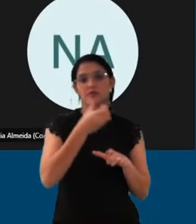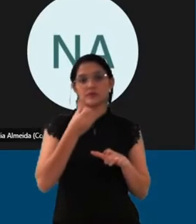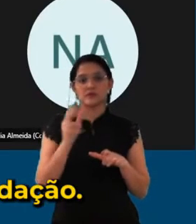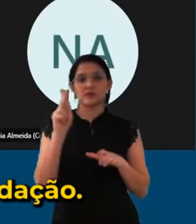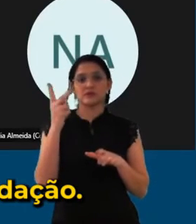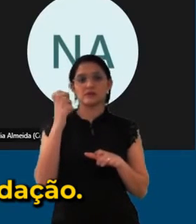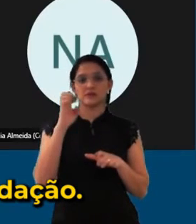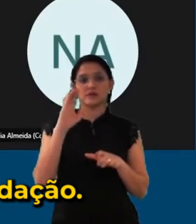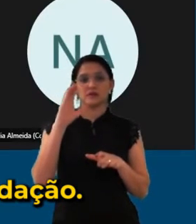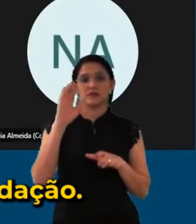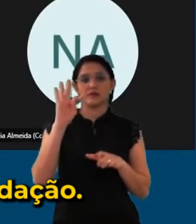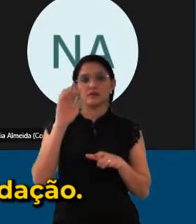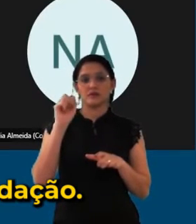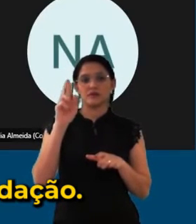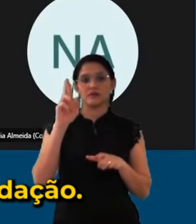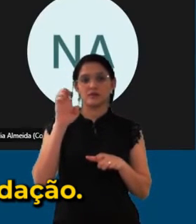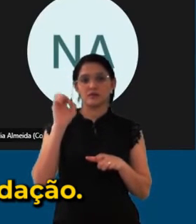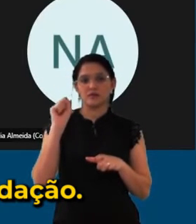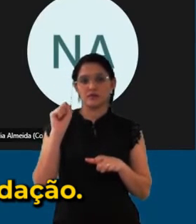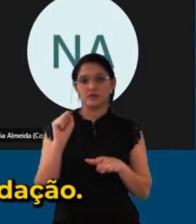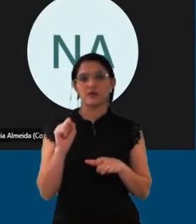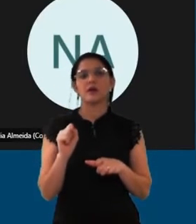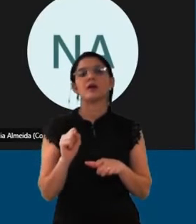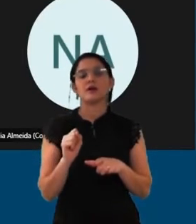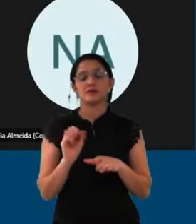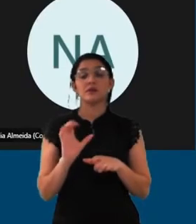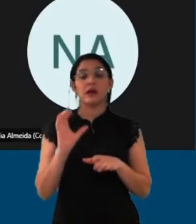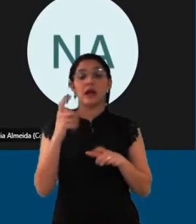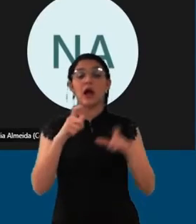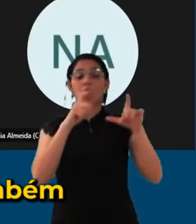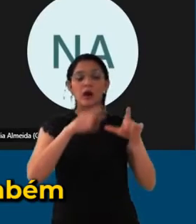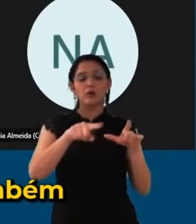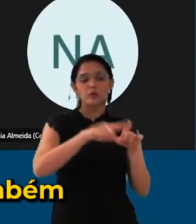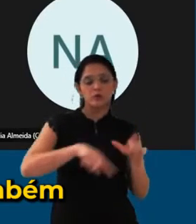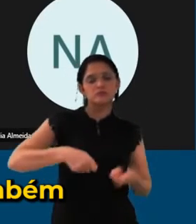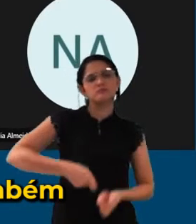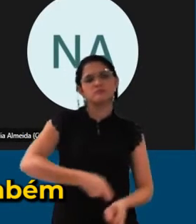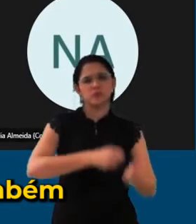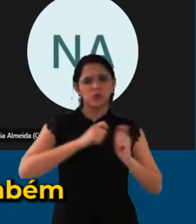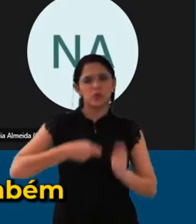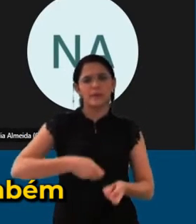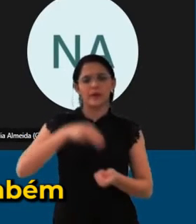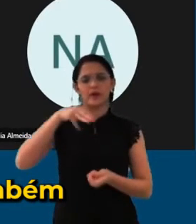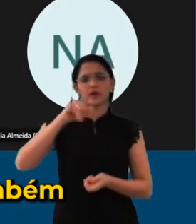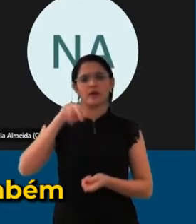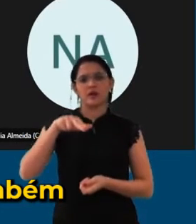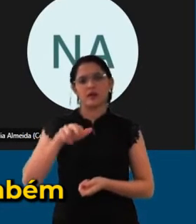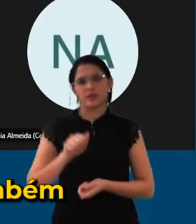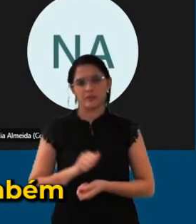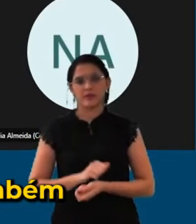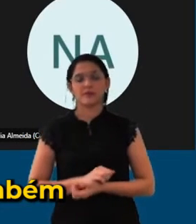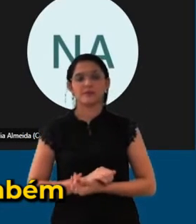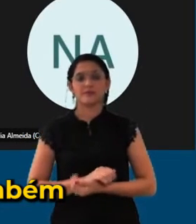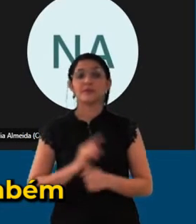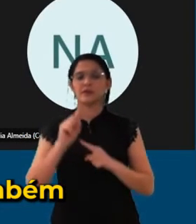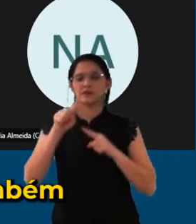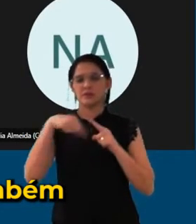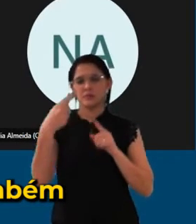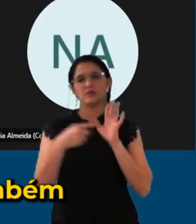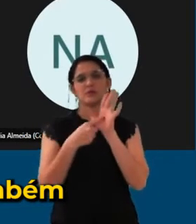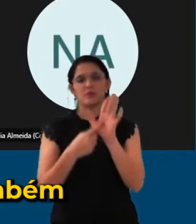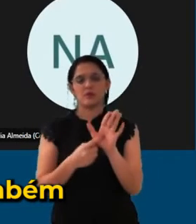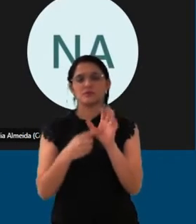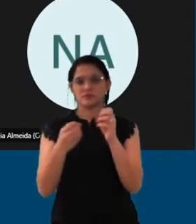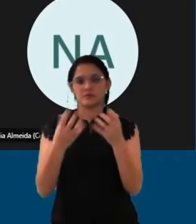hectares. Depois eu volto com a questão toda da elucidação, buscar, né, esclarecer a questão, vamos dizer, até